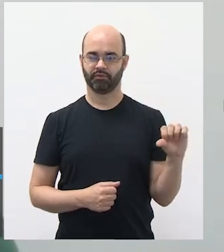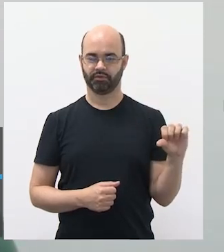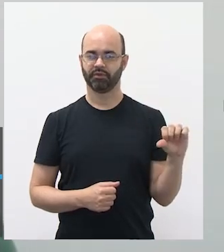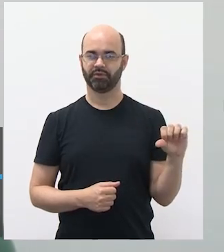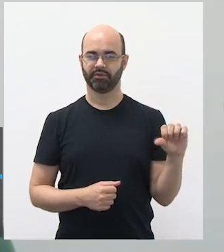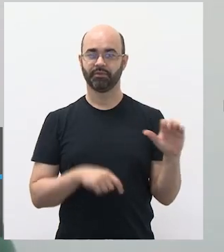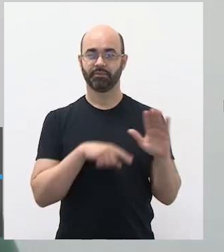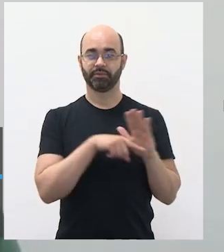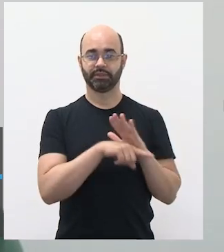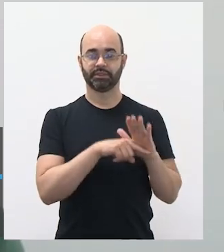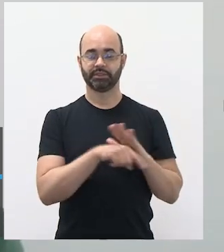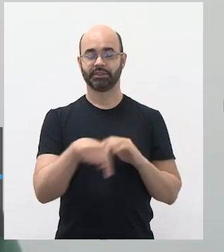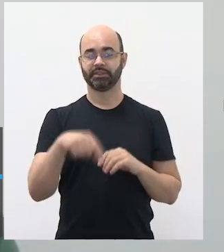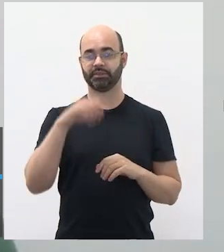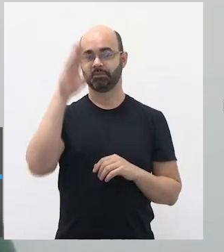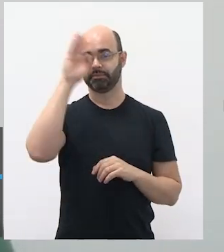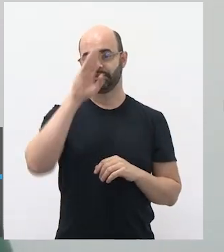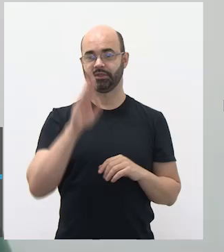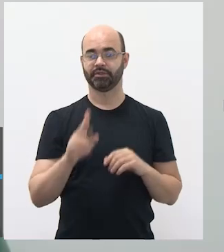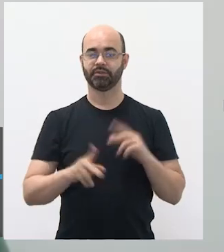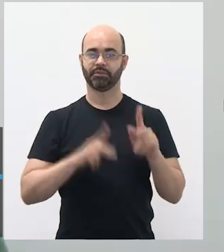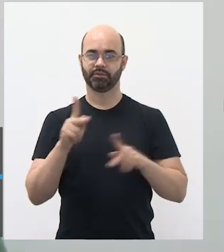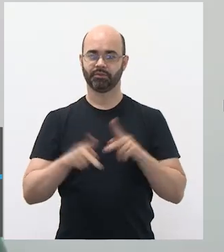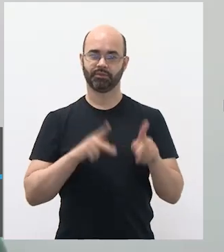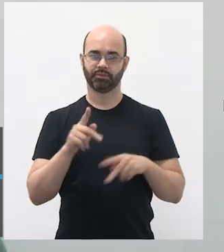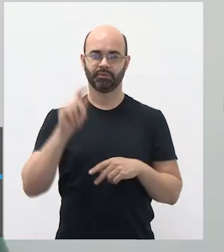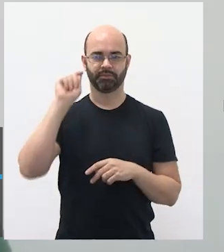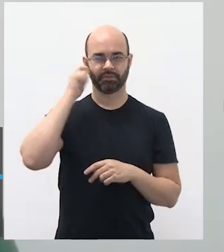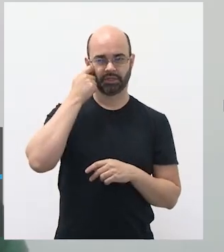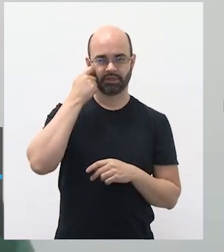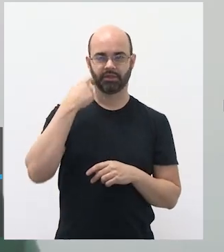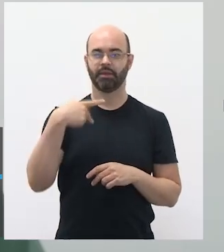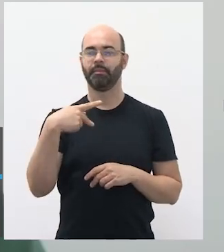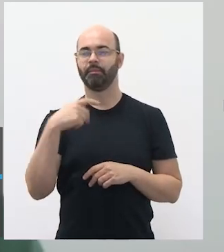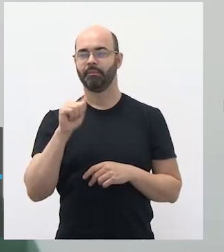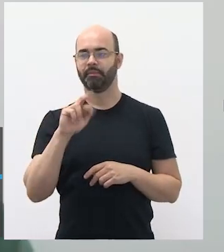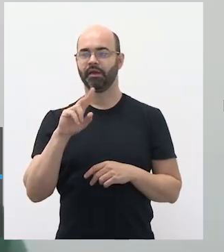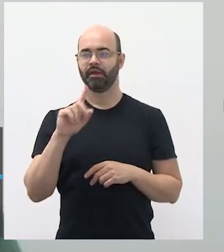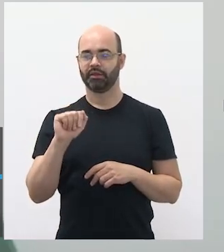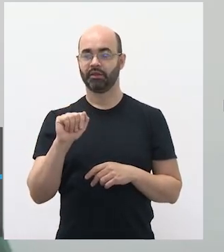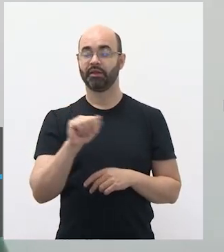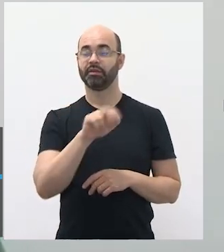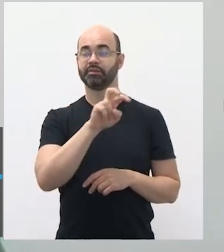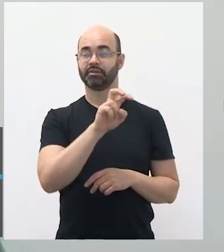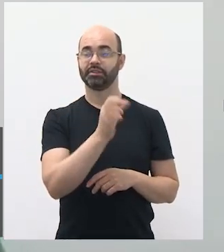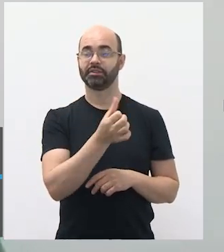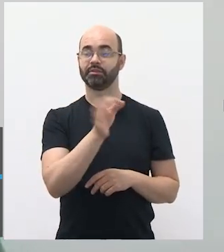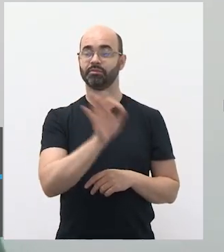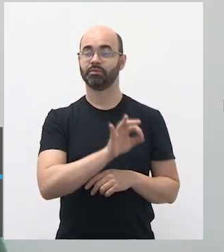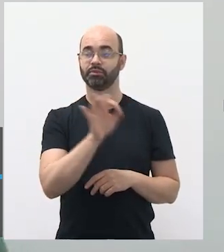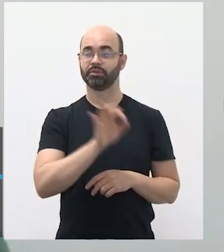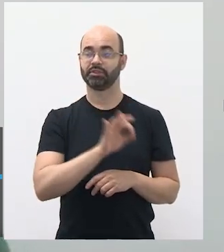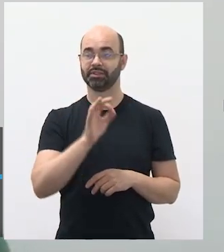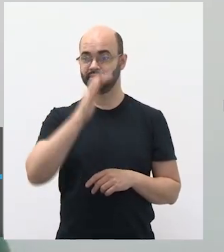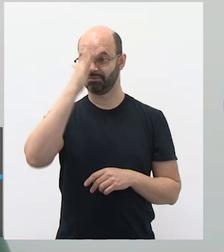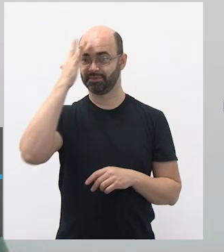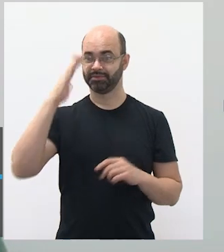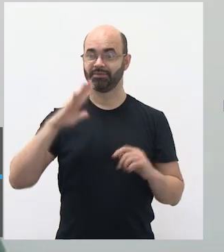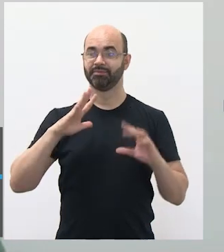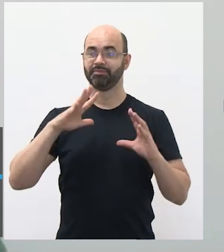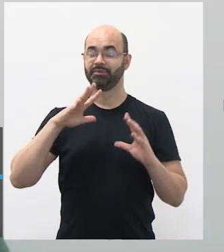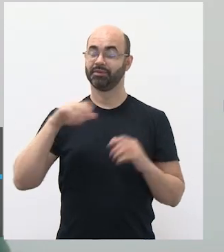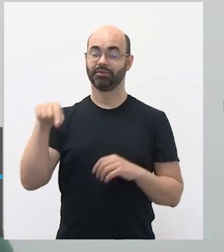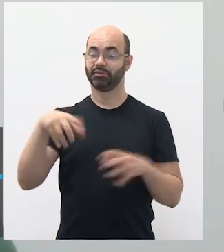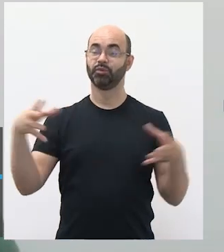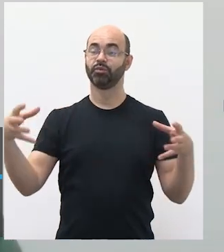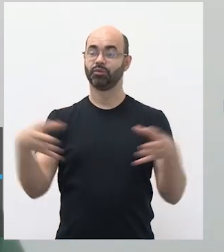a população brasileira preta e parda representava 56% de toda a população. E